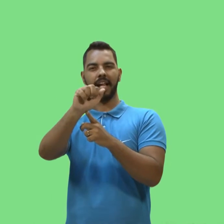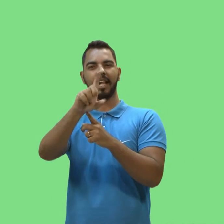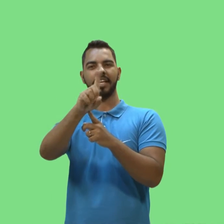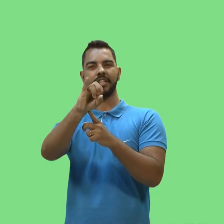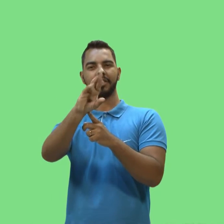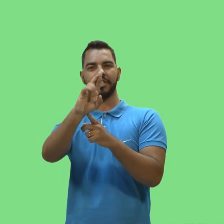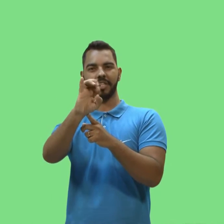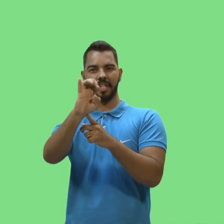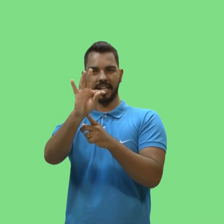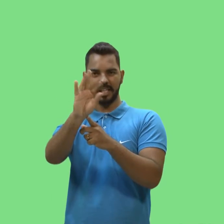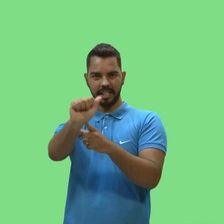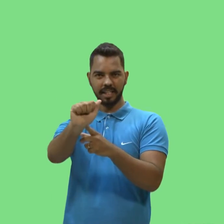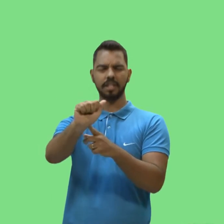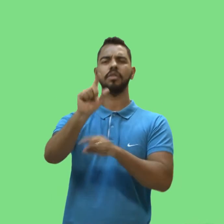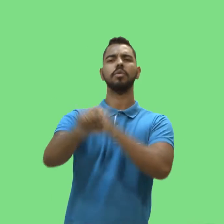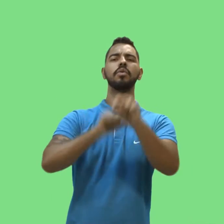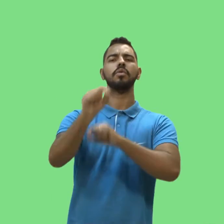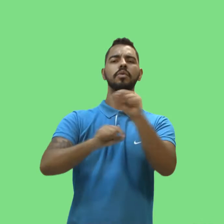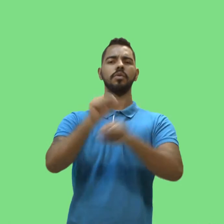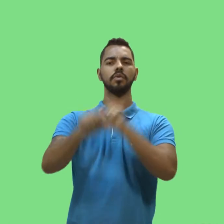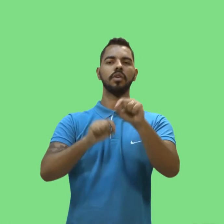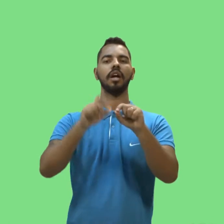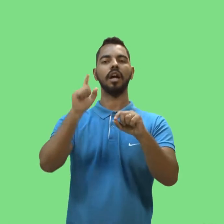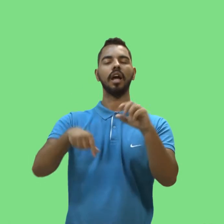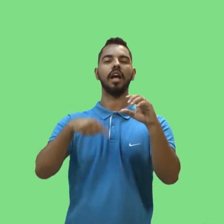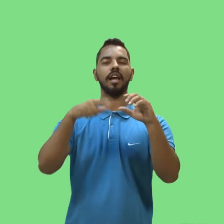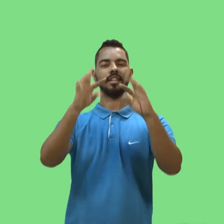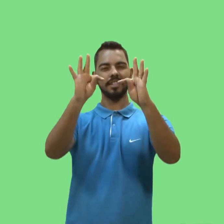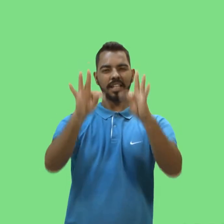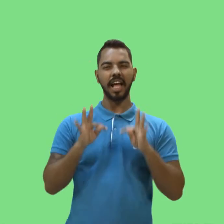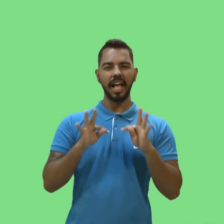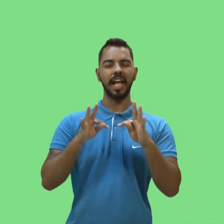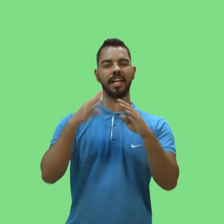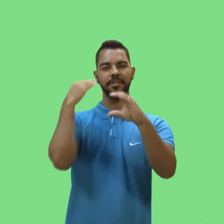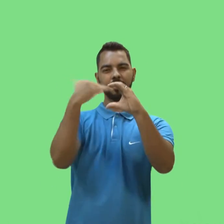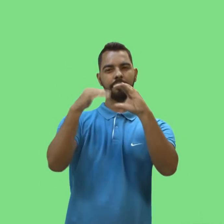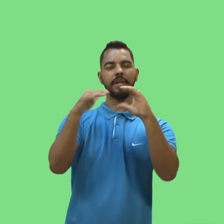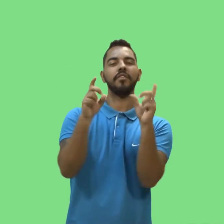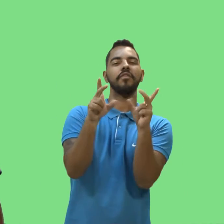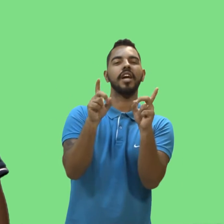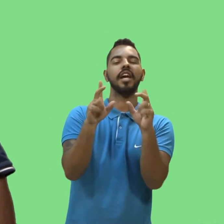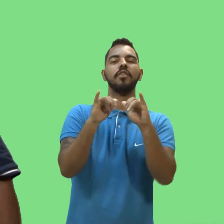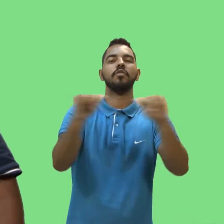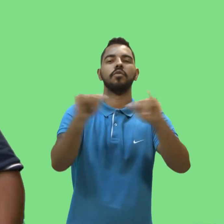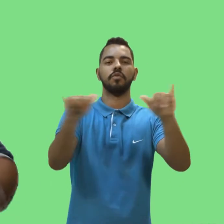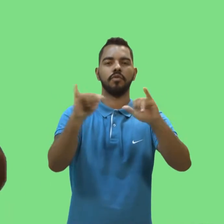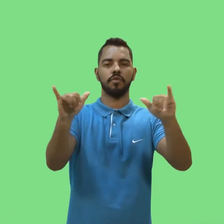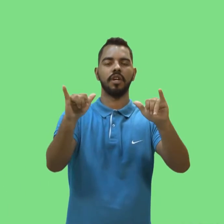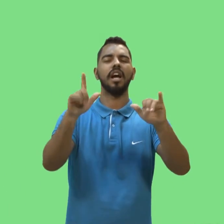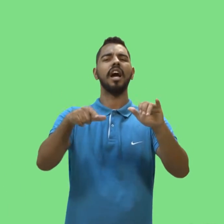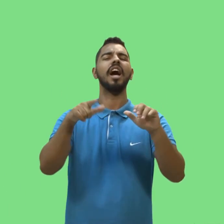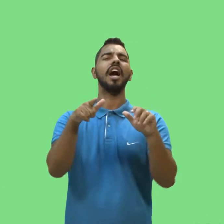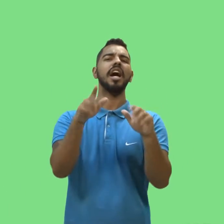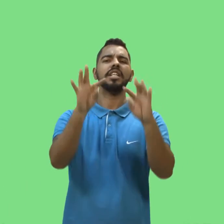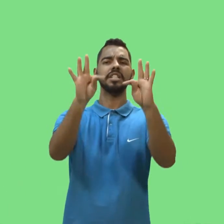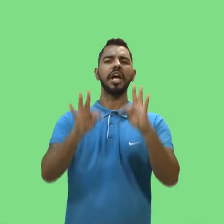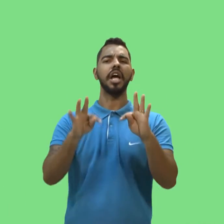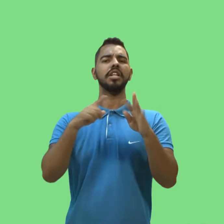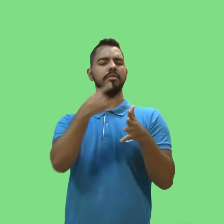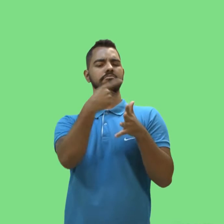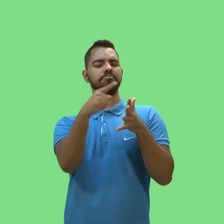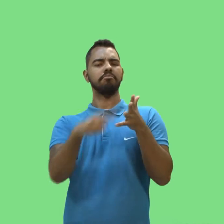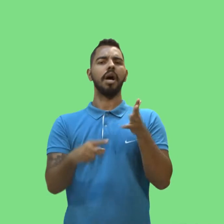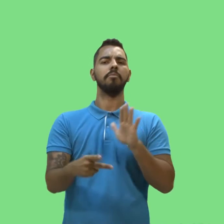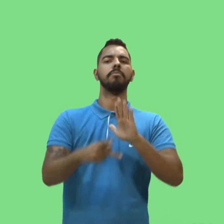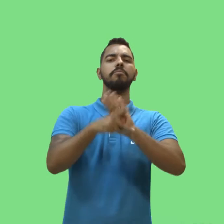específicas intimamente ligadas ao seu principal objetivo, a propaganda. Você já deve ter percebido e ter recebido também